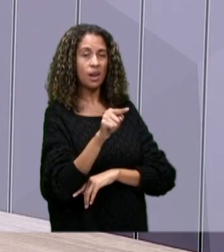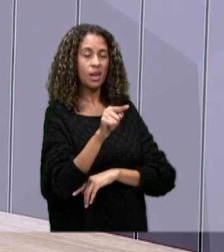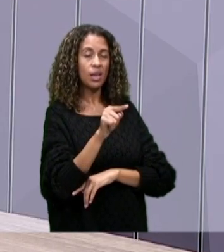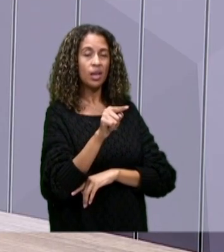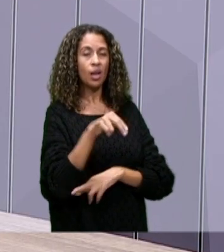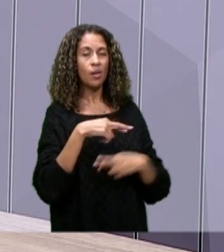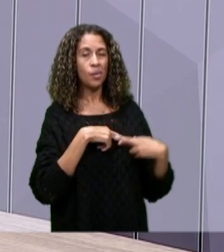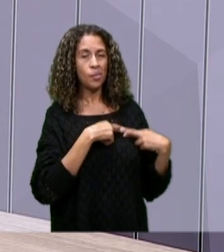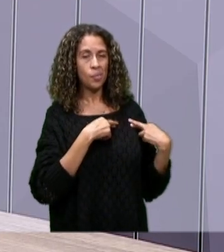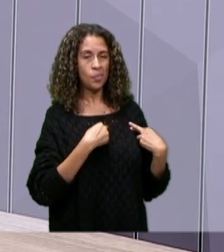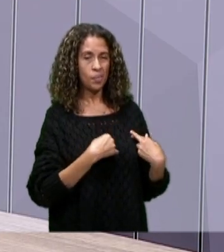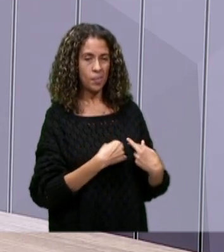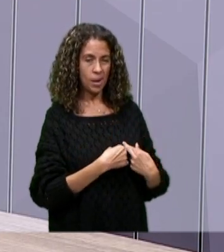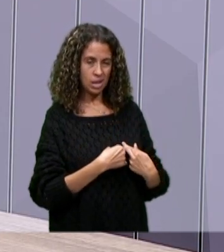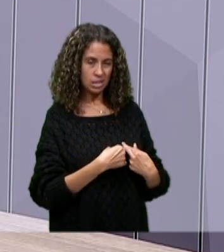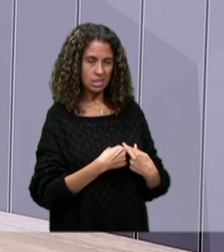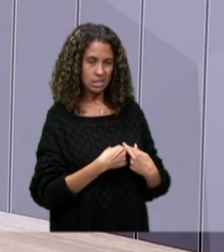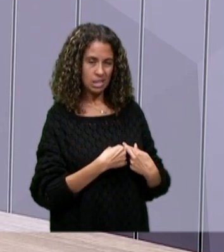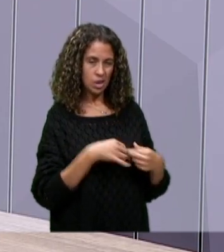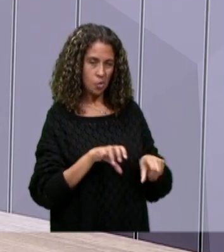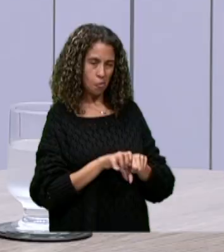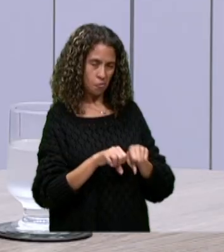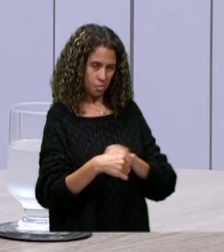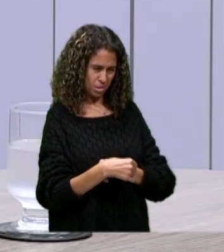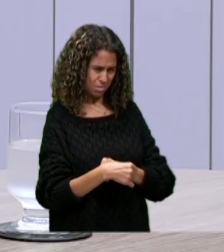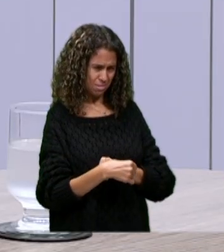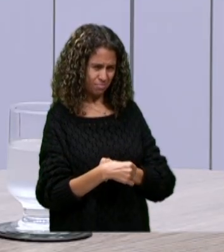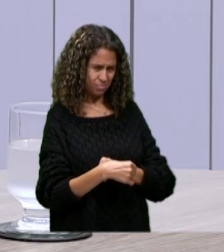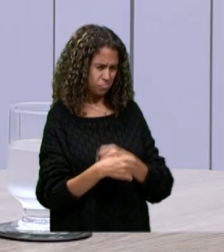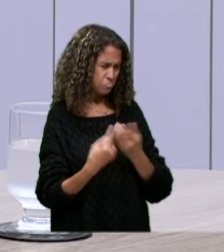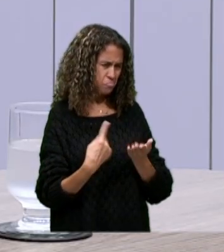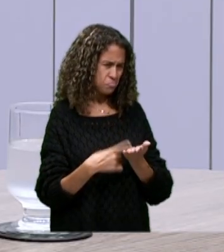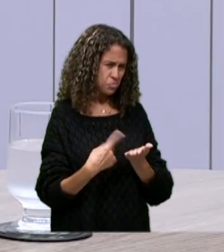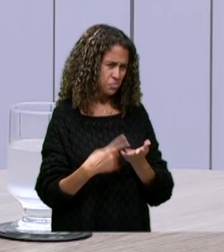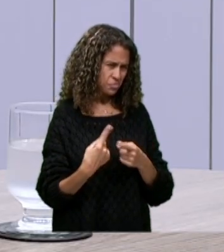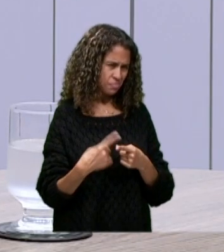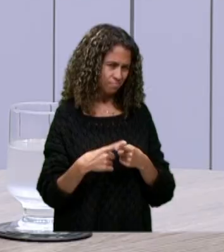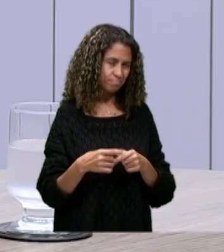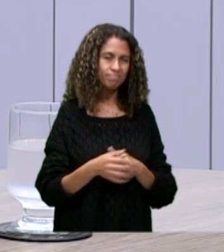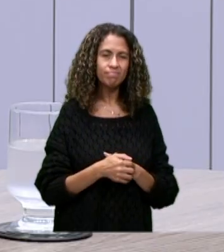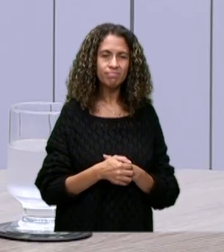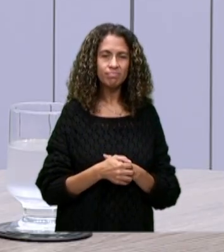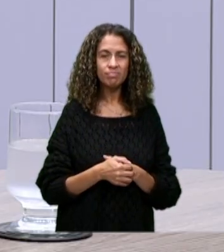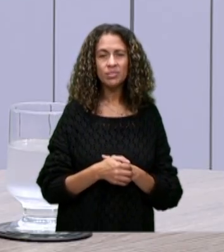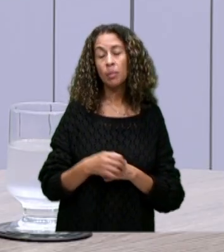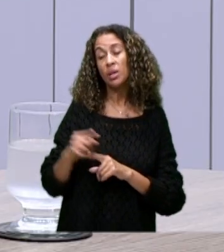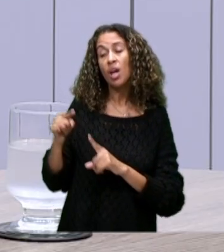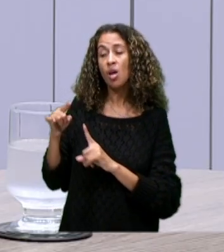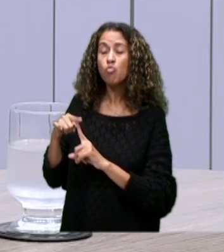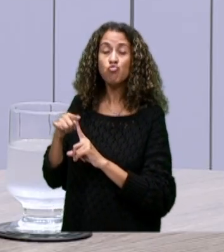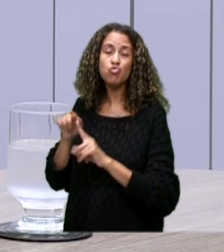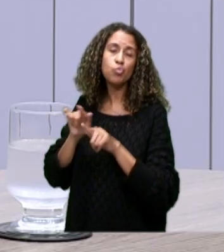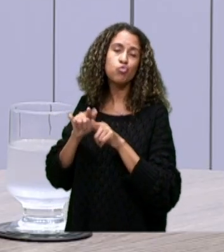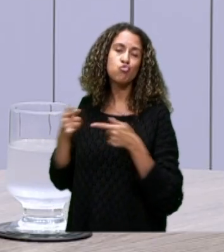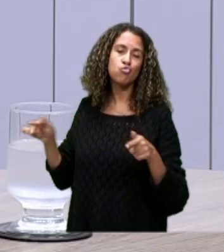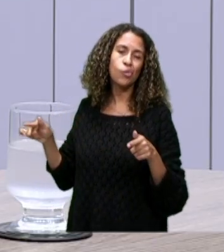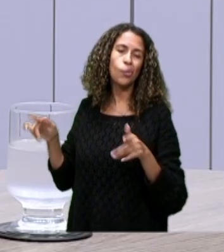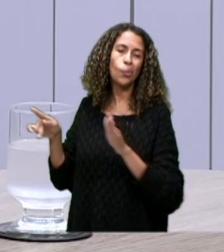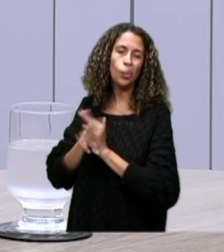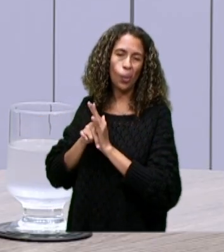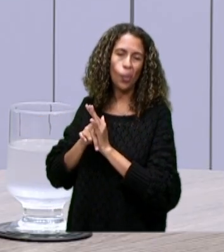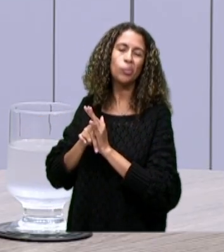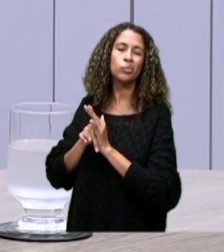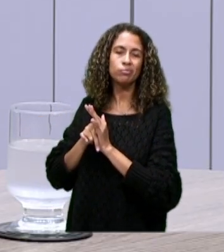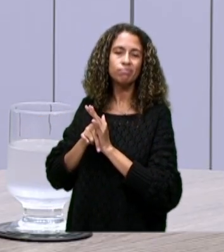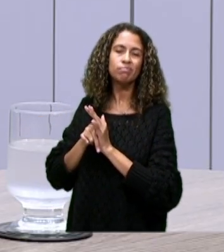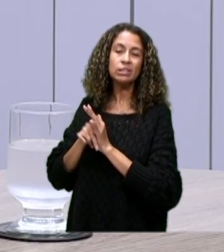romance de formação. Por quê? Porque é como chama esse gênero da literatura, que é um romance que vai